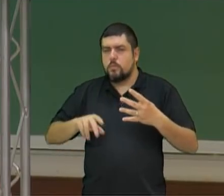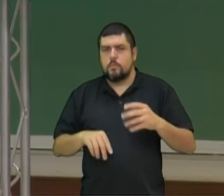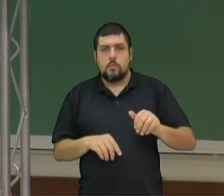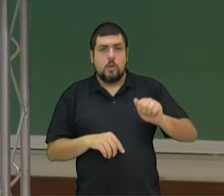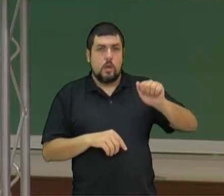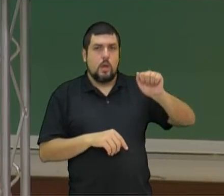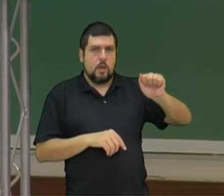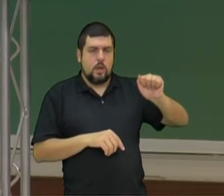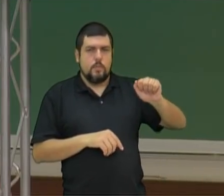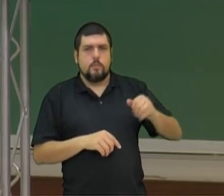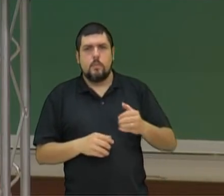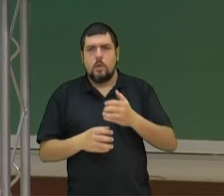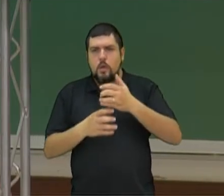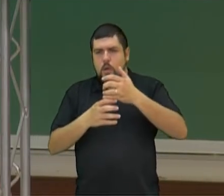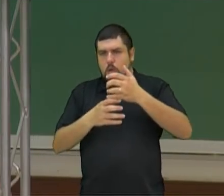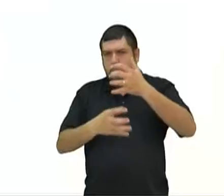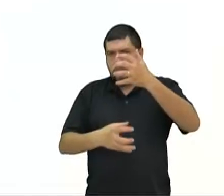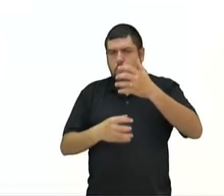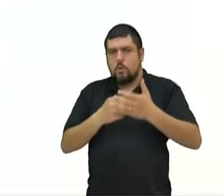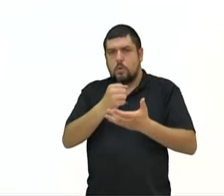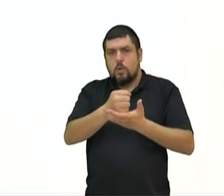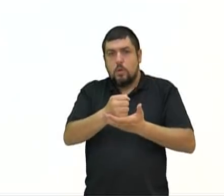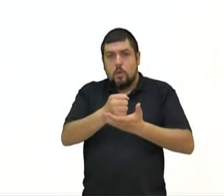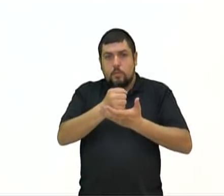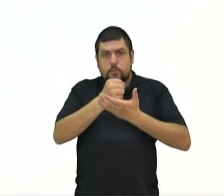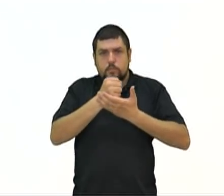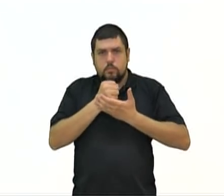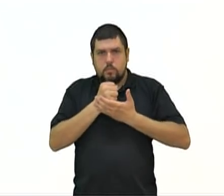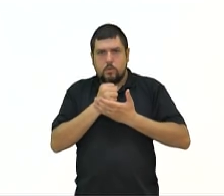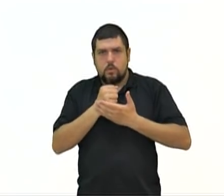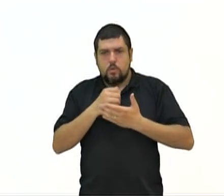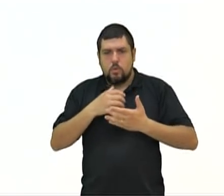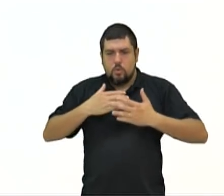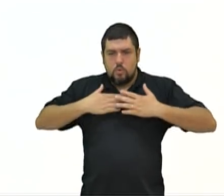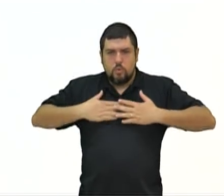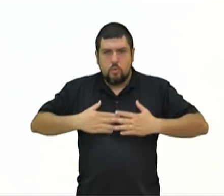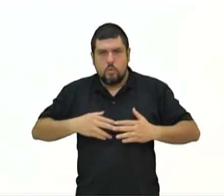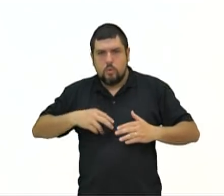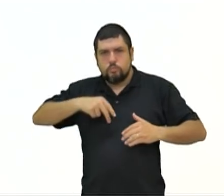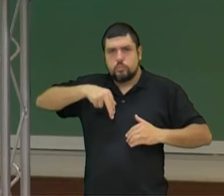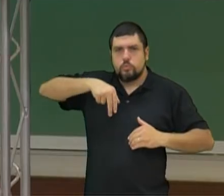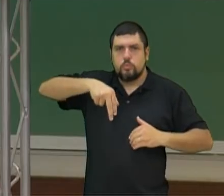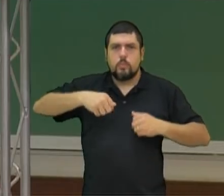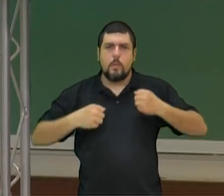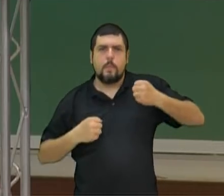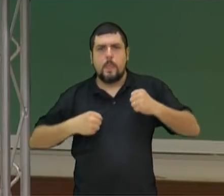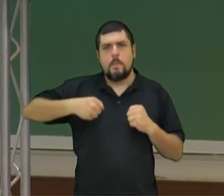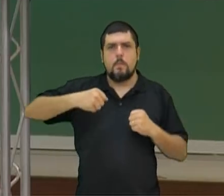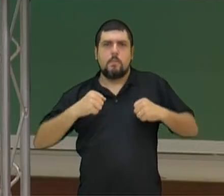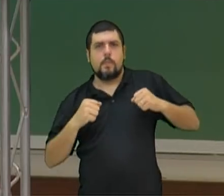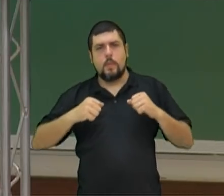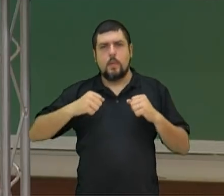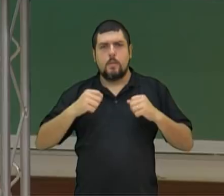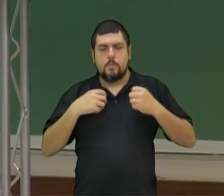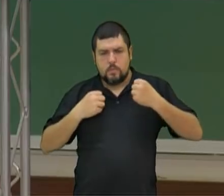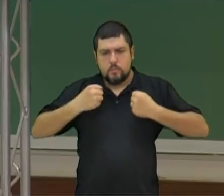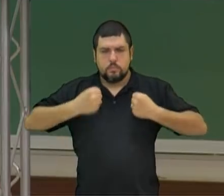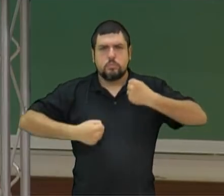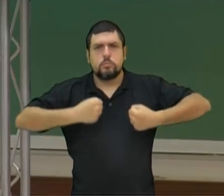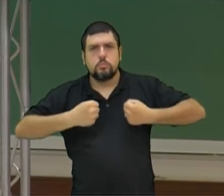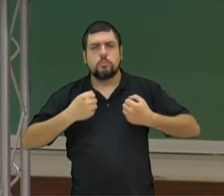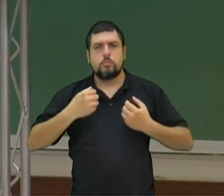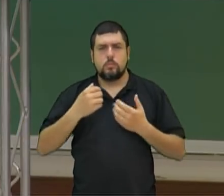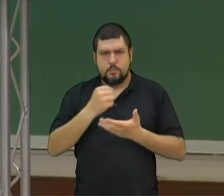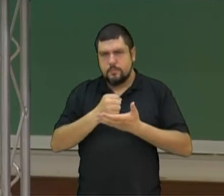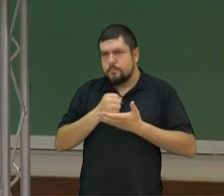A. Será que a coluna auxilia no movimento do nosso corpo? Pensa eu agora fazendo um movimento aqui, ó. Será que ela me ajuda na minha